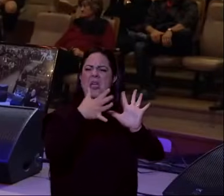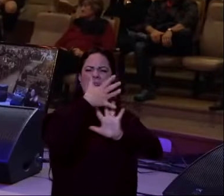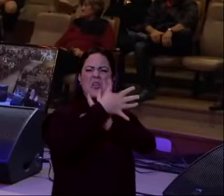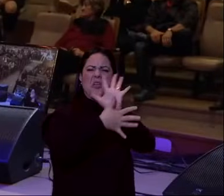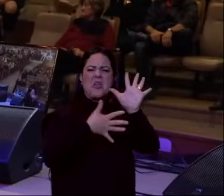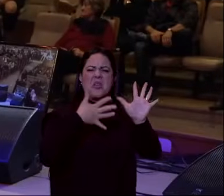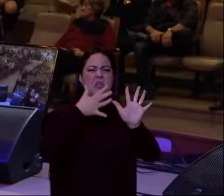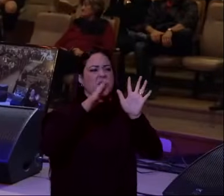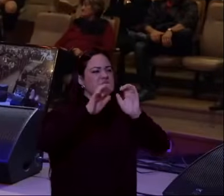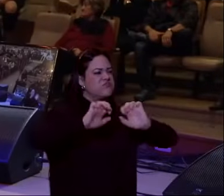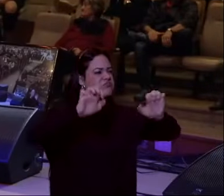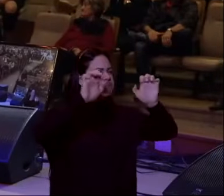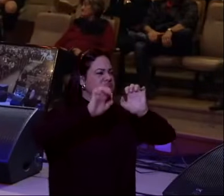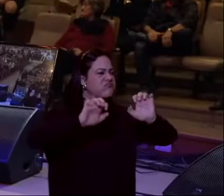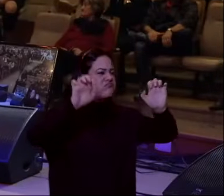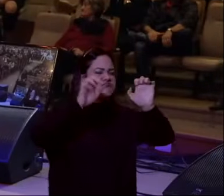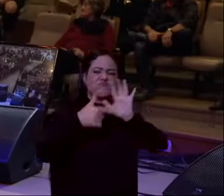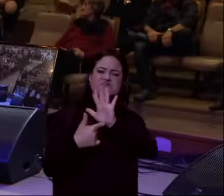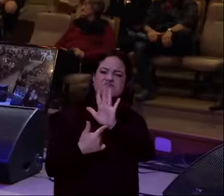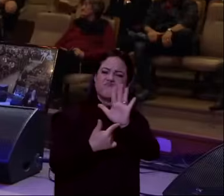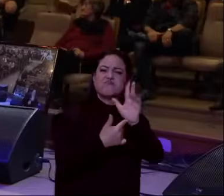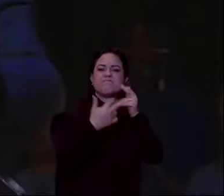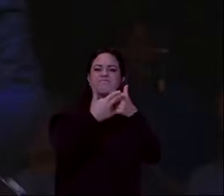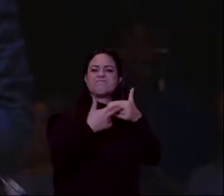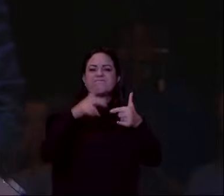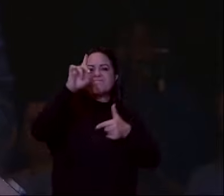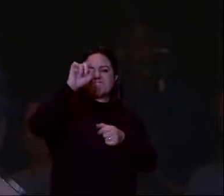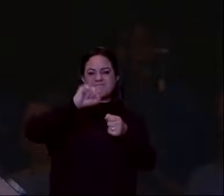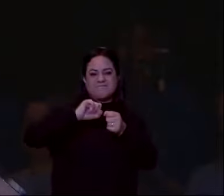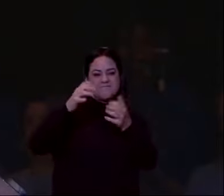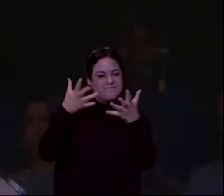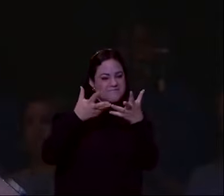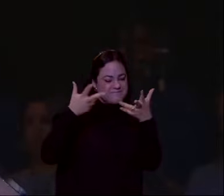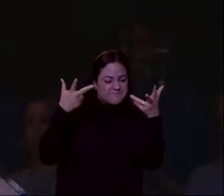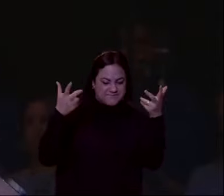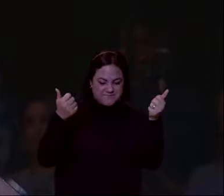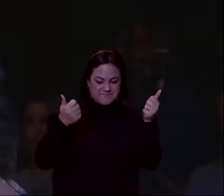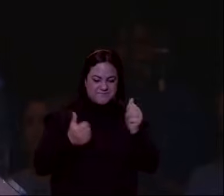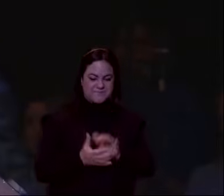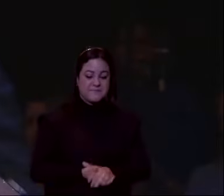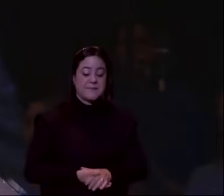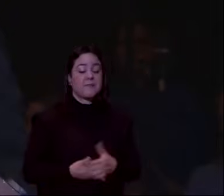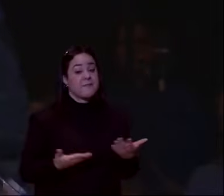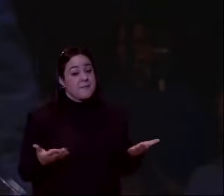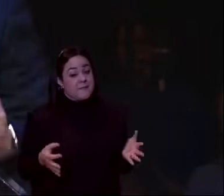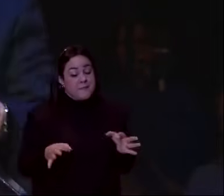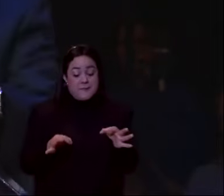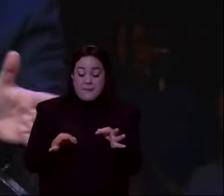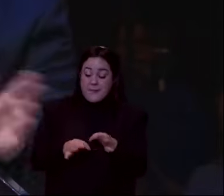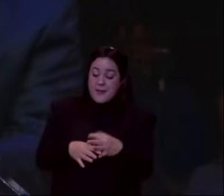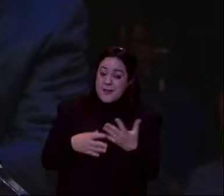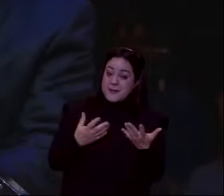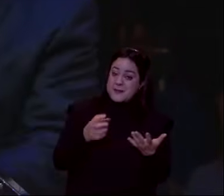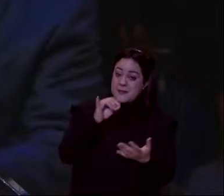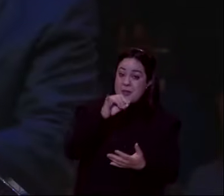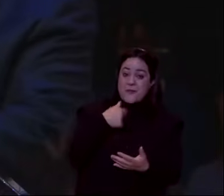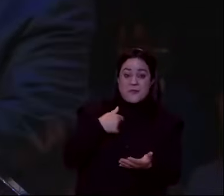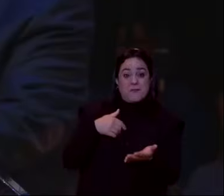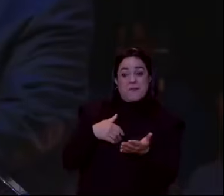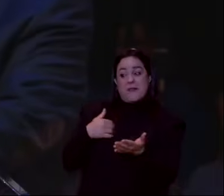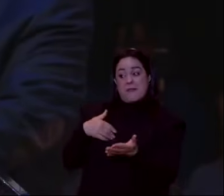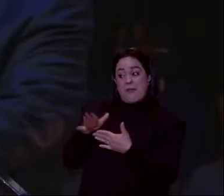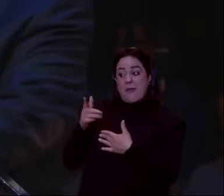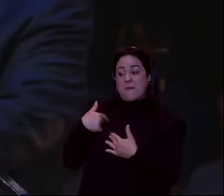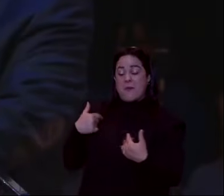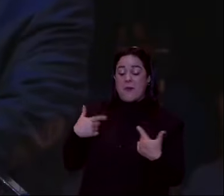corajosamente e anuncie as coisas grandiosas de Deus. E eu vou terminar, senão vocês vão me mandar embora daqui a